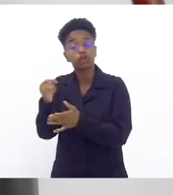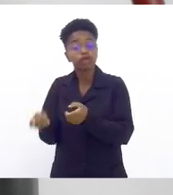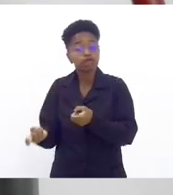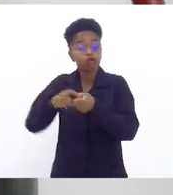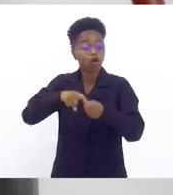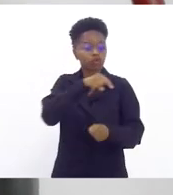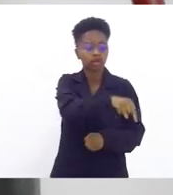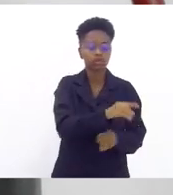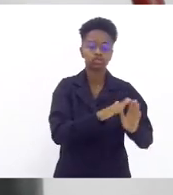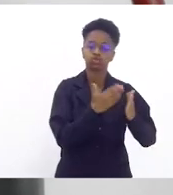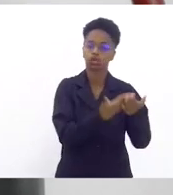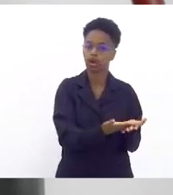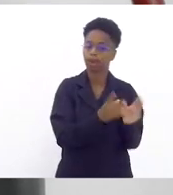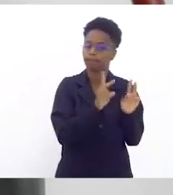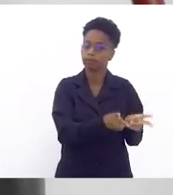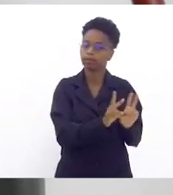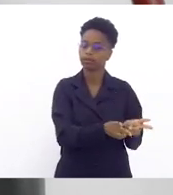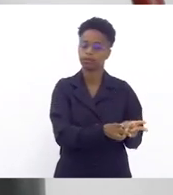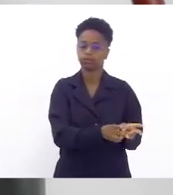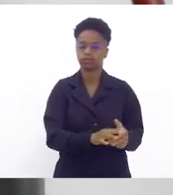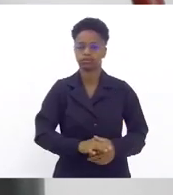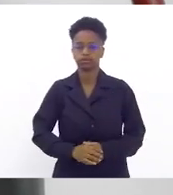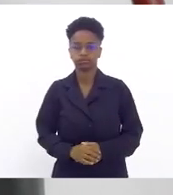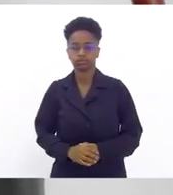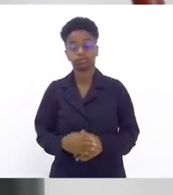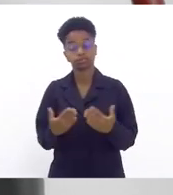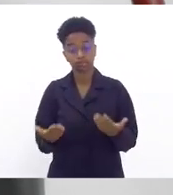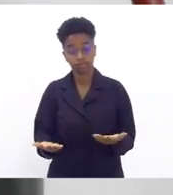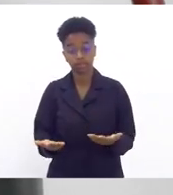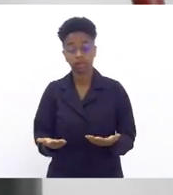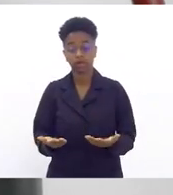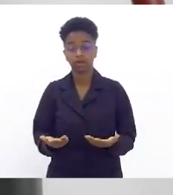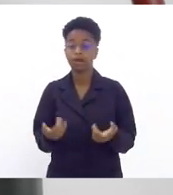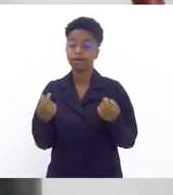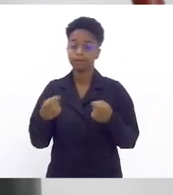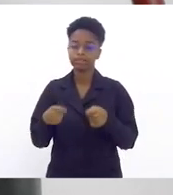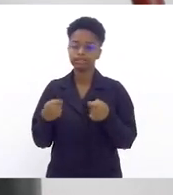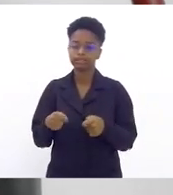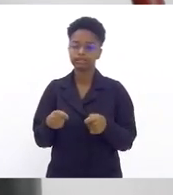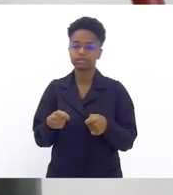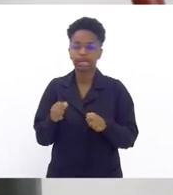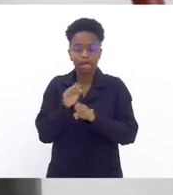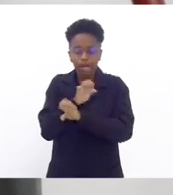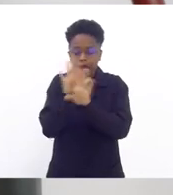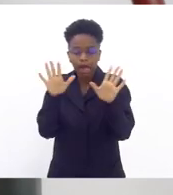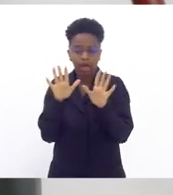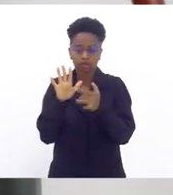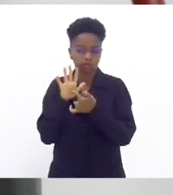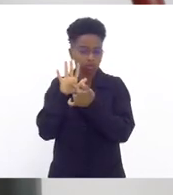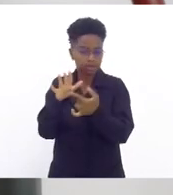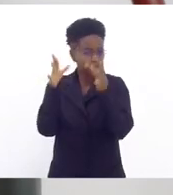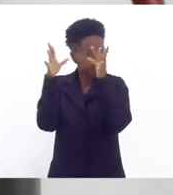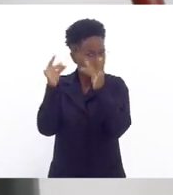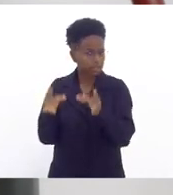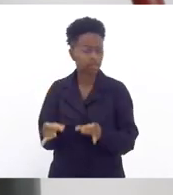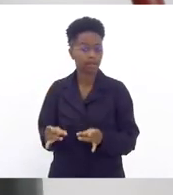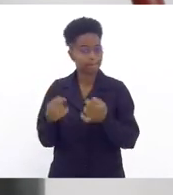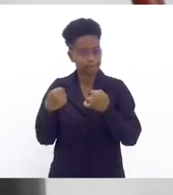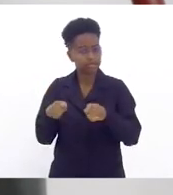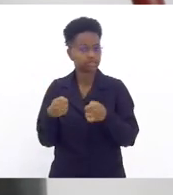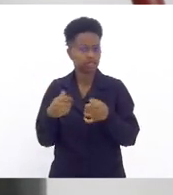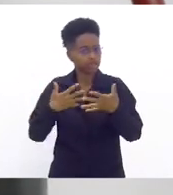original e isso tem que estar é com muito eu acho que isso tem que estar muita nitidez tem que ser